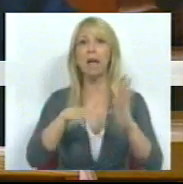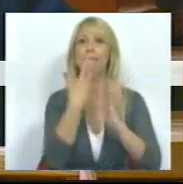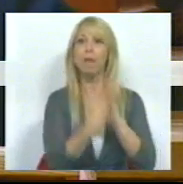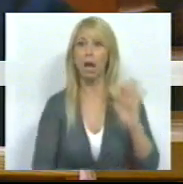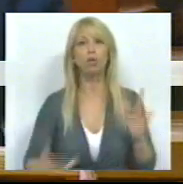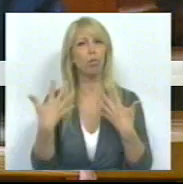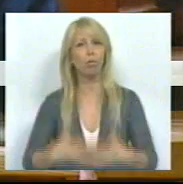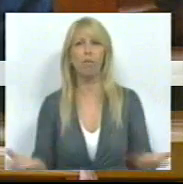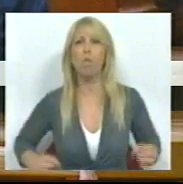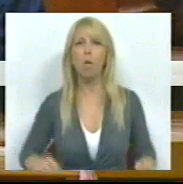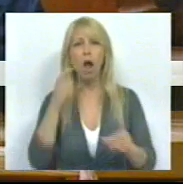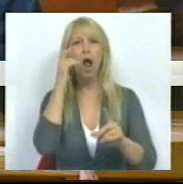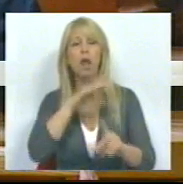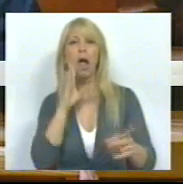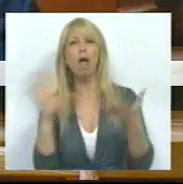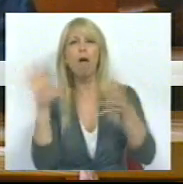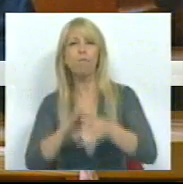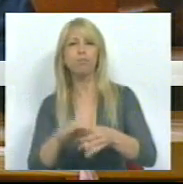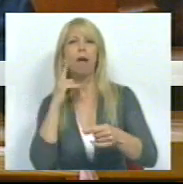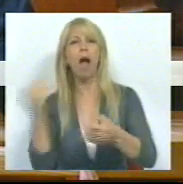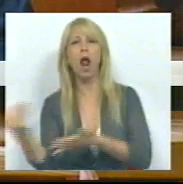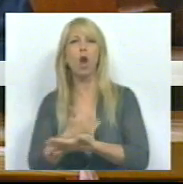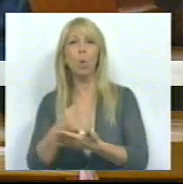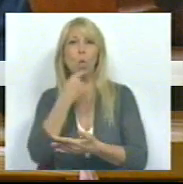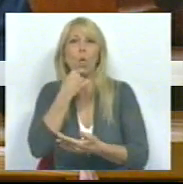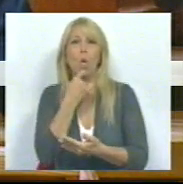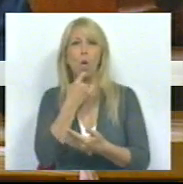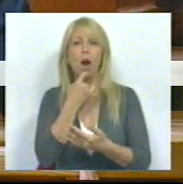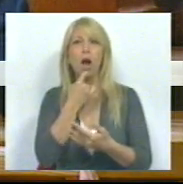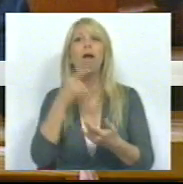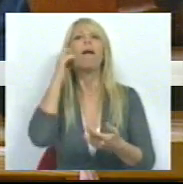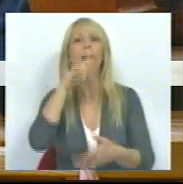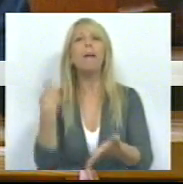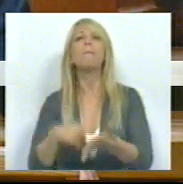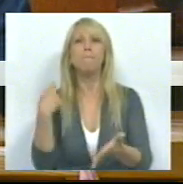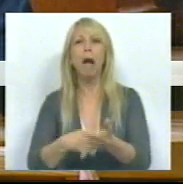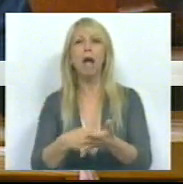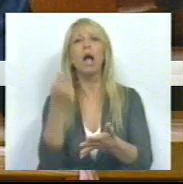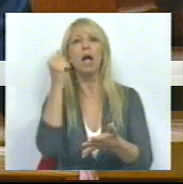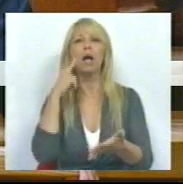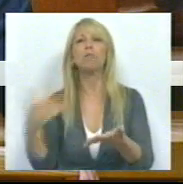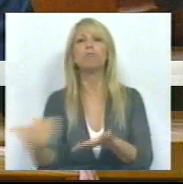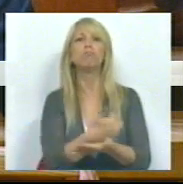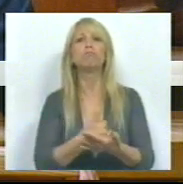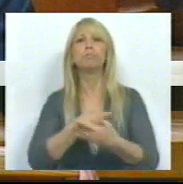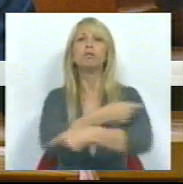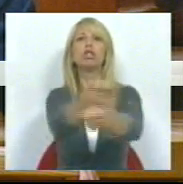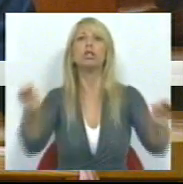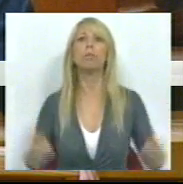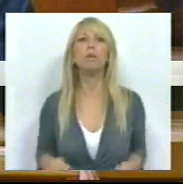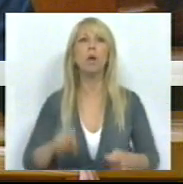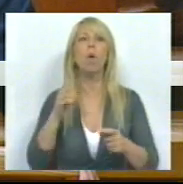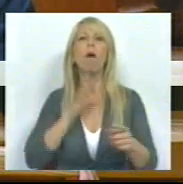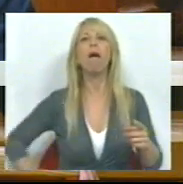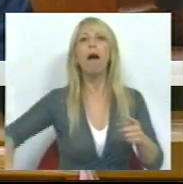apropriado de margens excessivas na cadeia de valor, de quem paga os saldos da grande distribuição, de quem paga o circo de